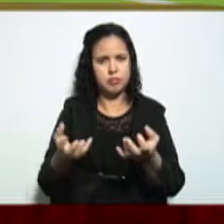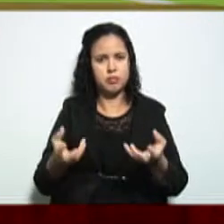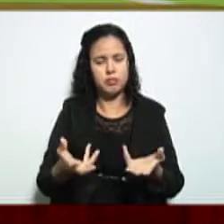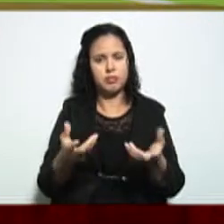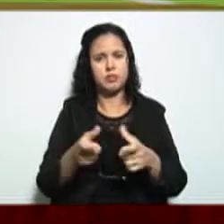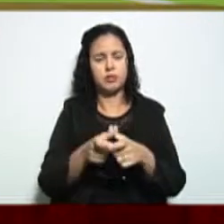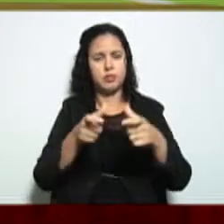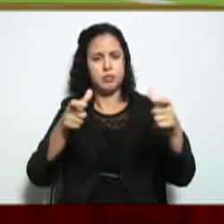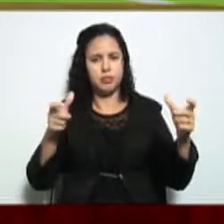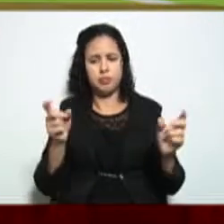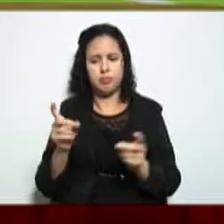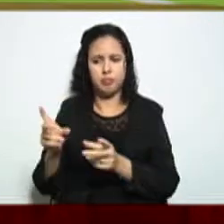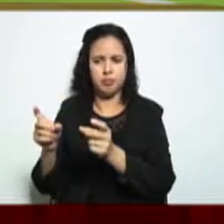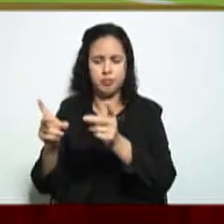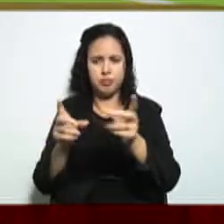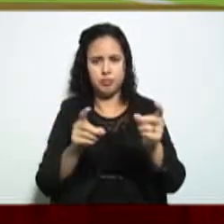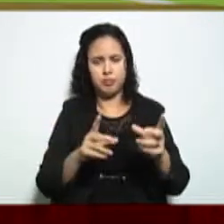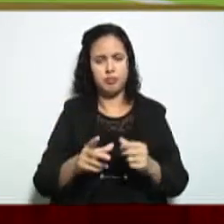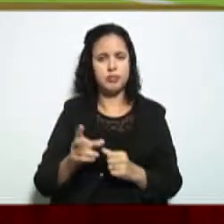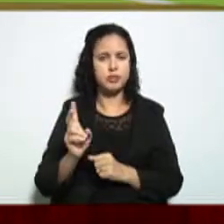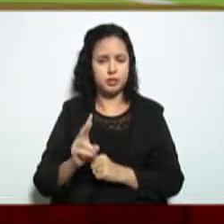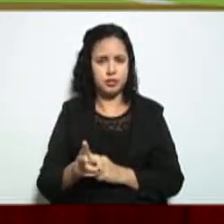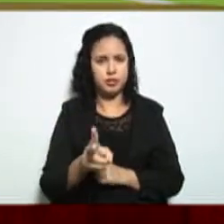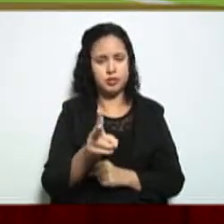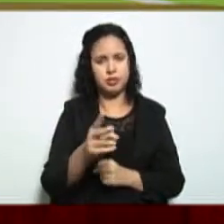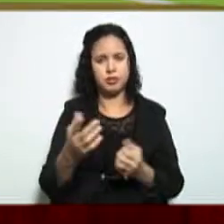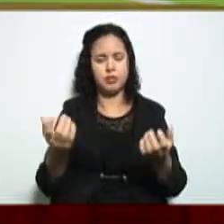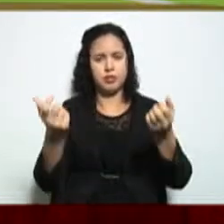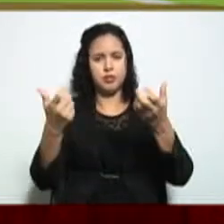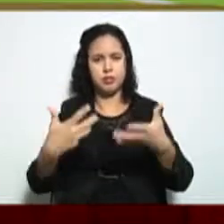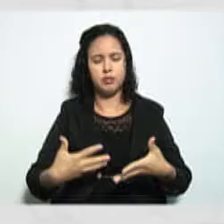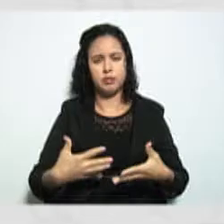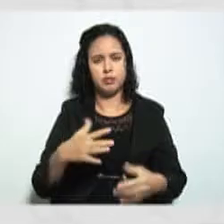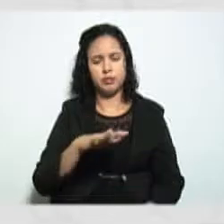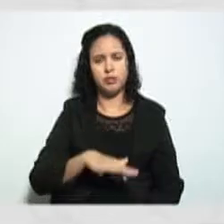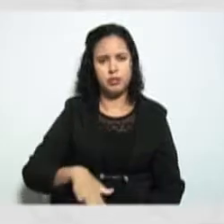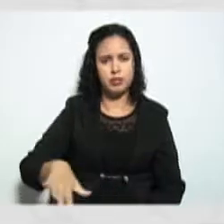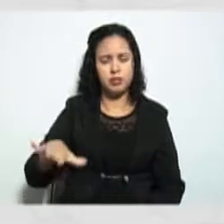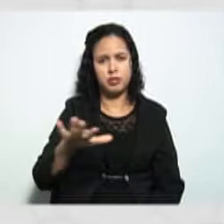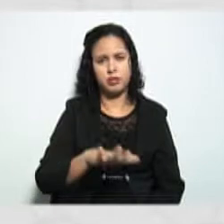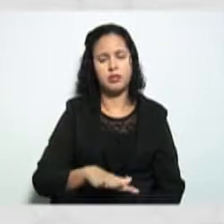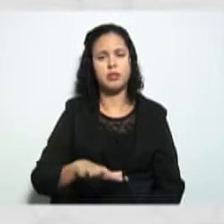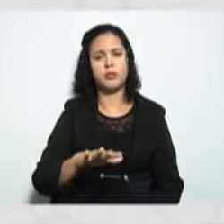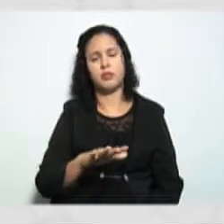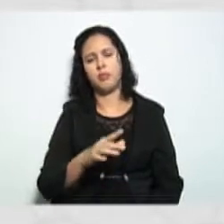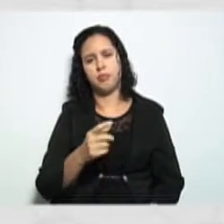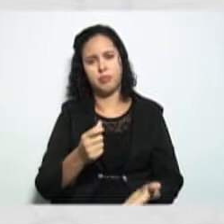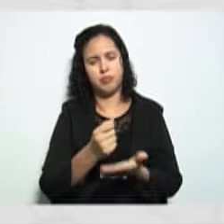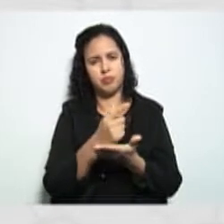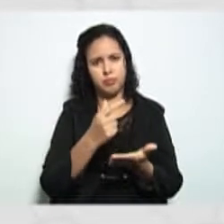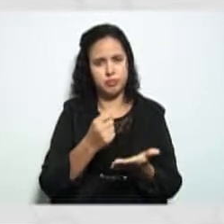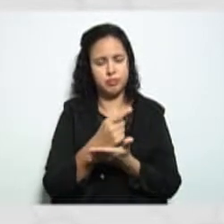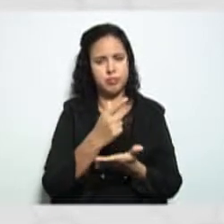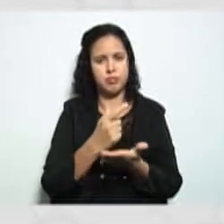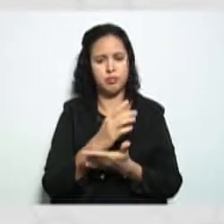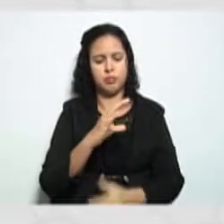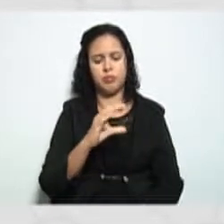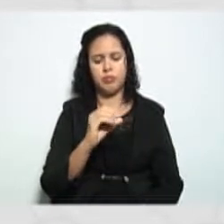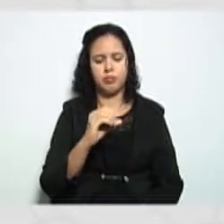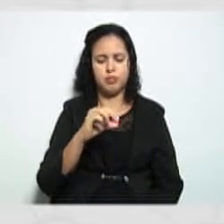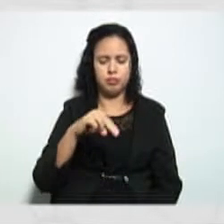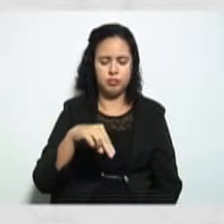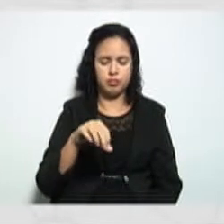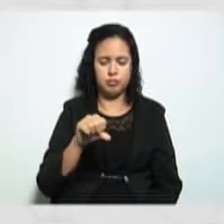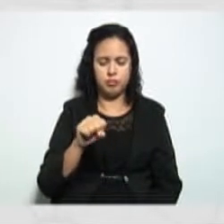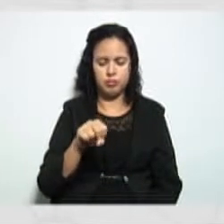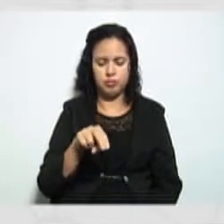maiores. Dando continuidade, agora a gente vai falar sobre o ramo de consumo. Aqui no ramo de consumo, a gente vê no slide que o ramo de consumo